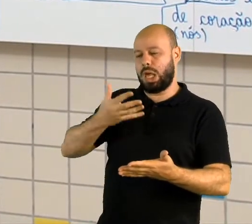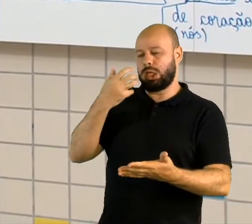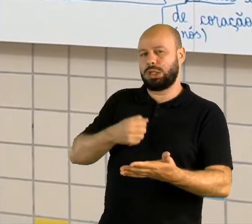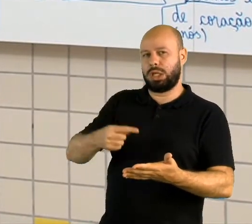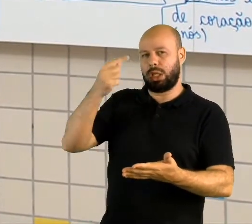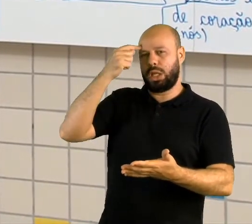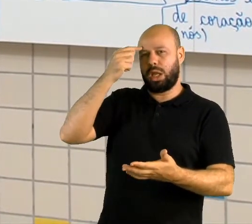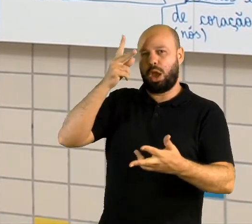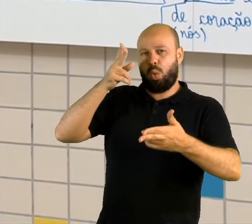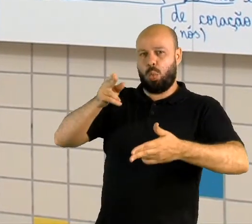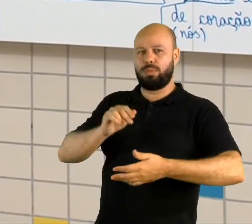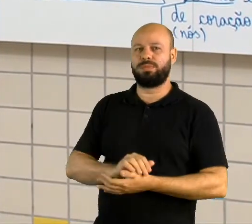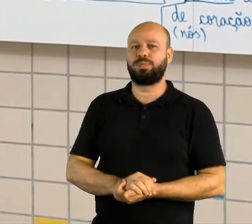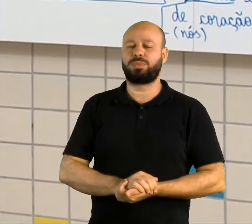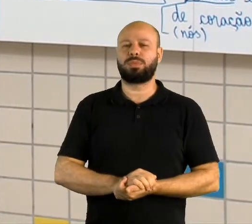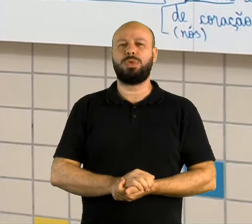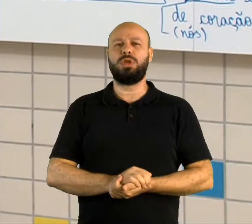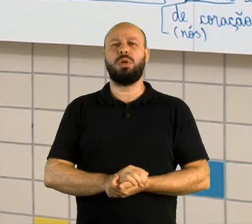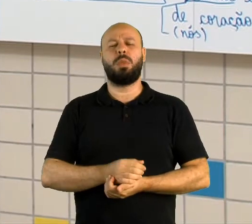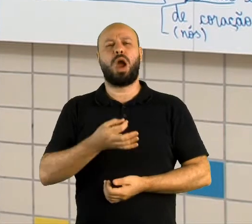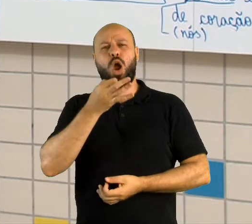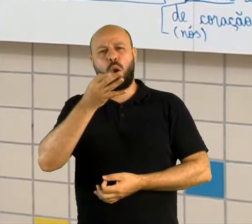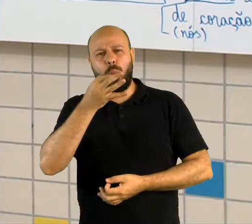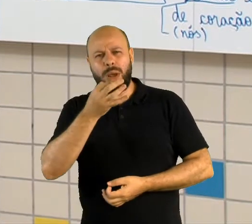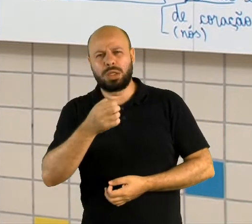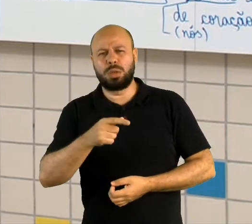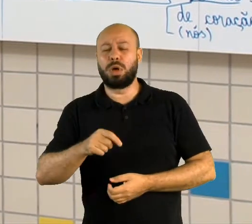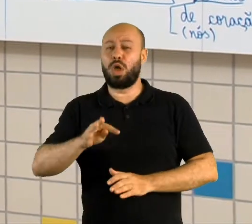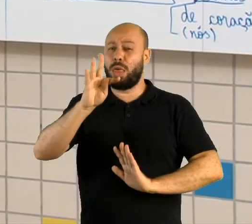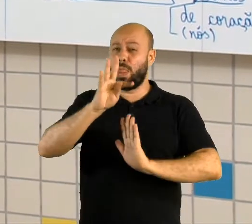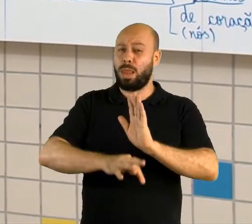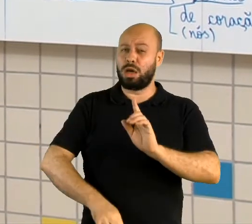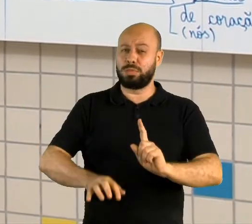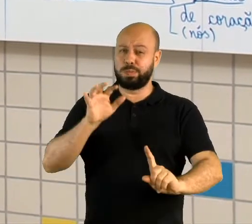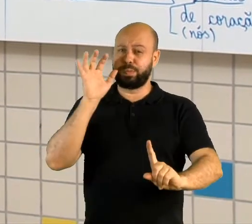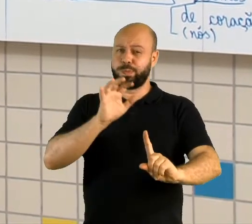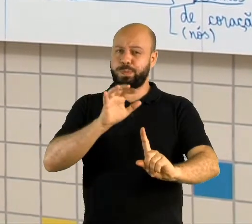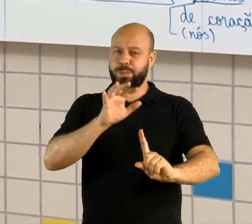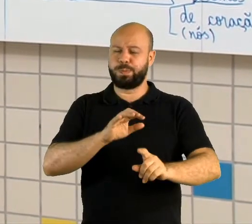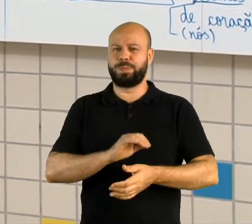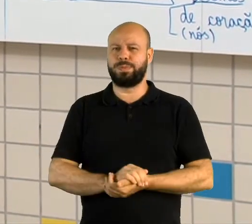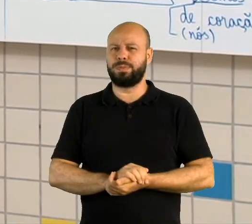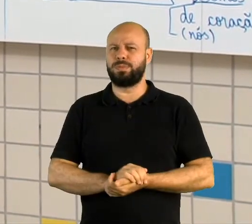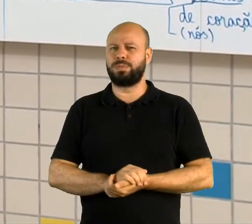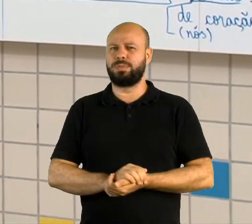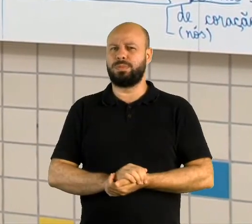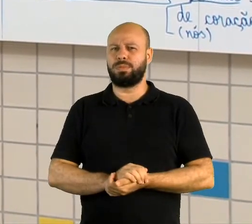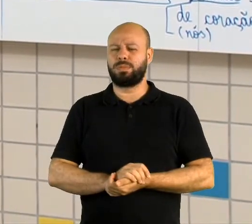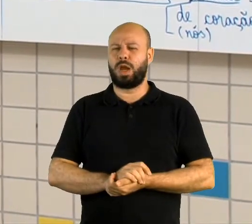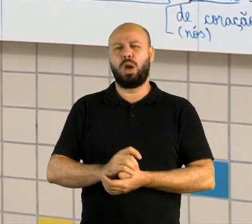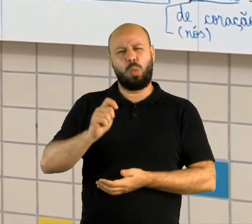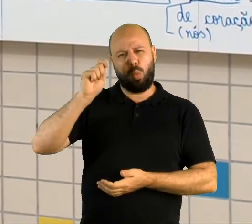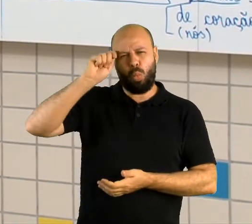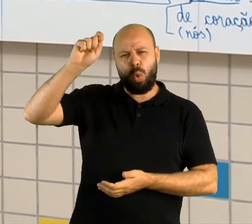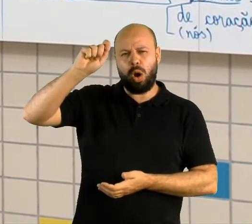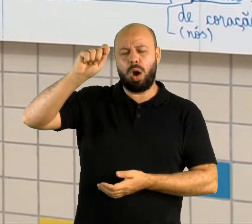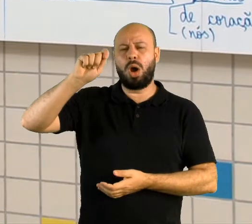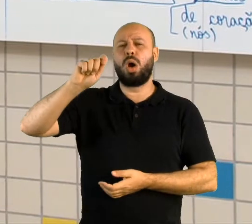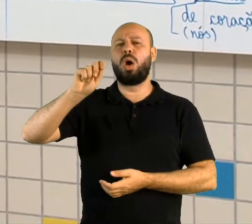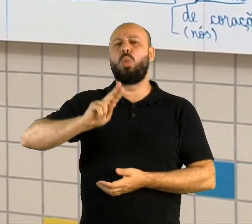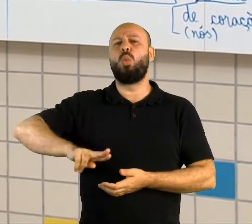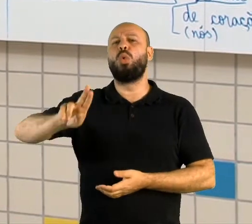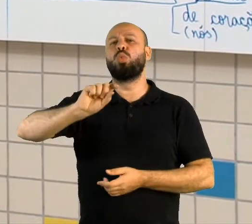dessa argumentação e desse texto persuasivo, o colunista ele vai